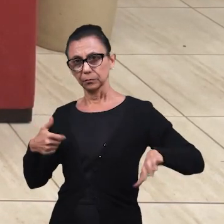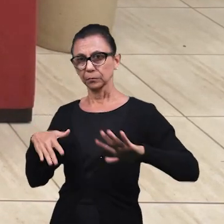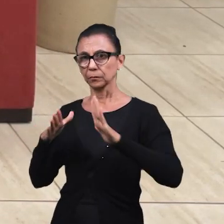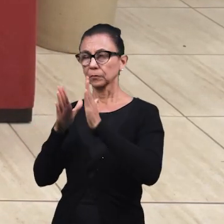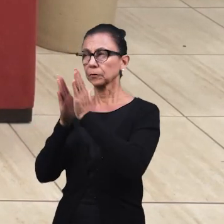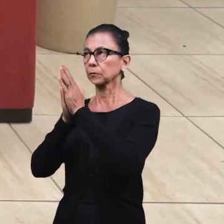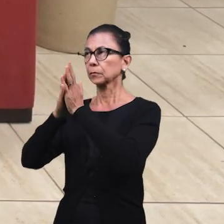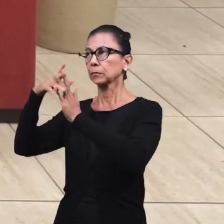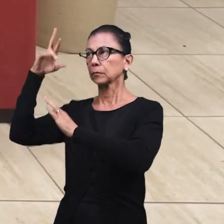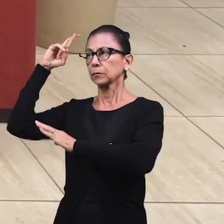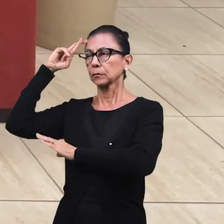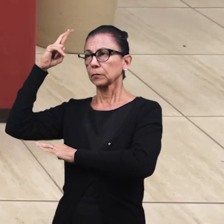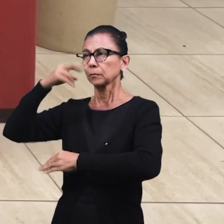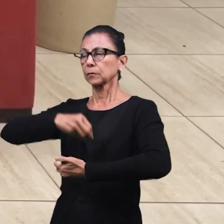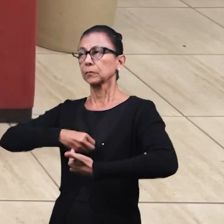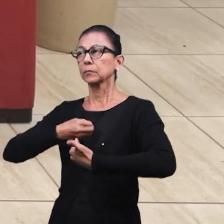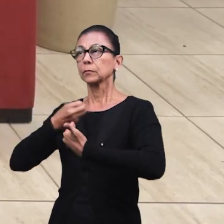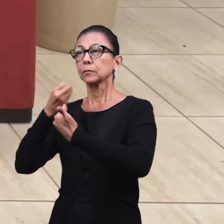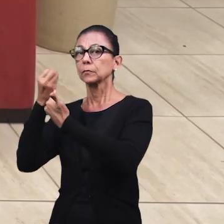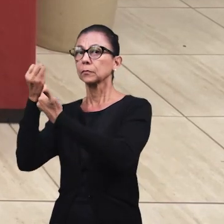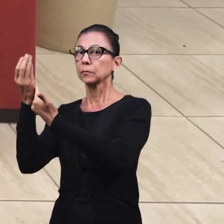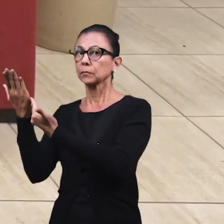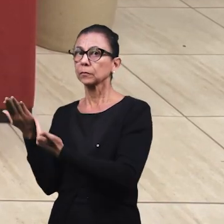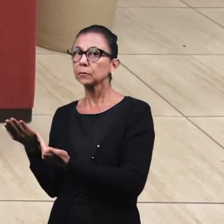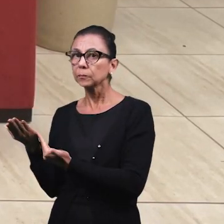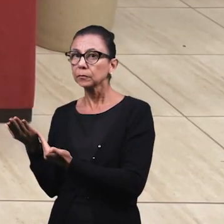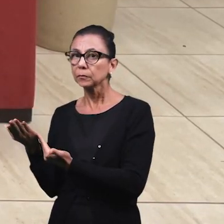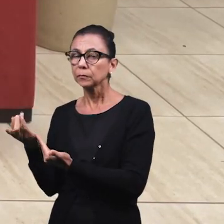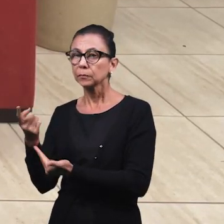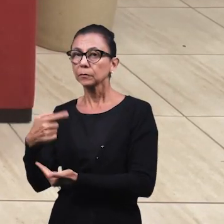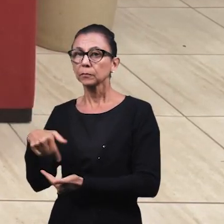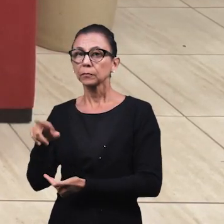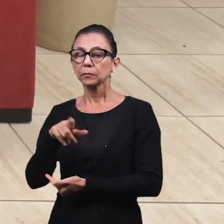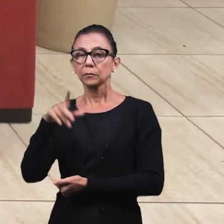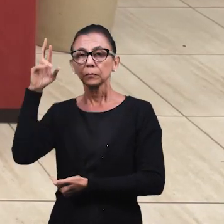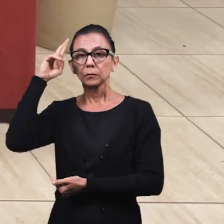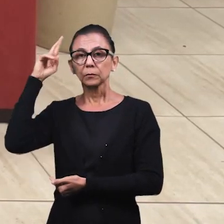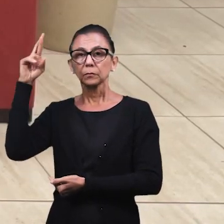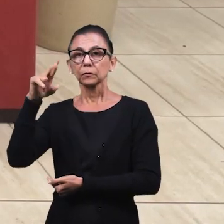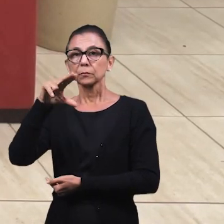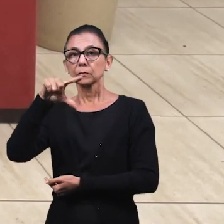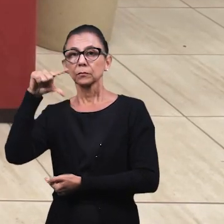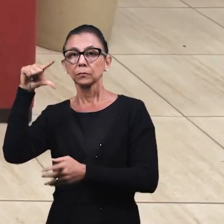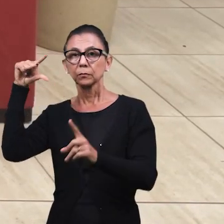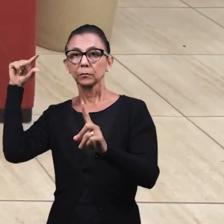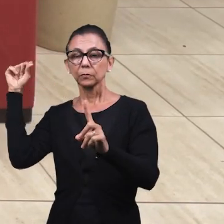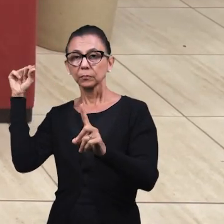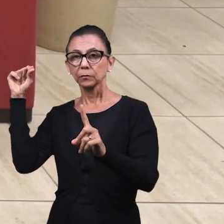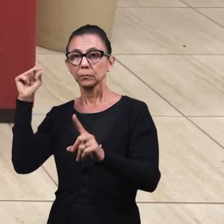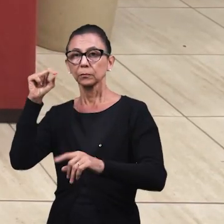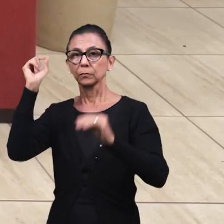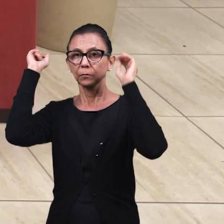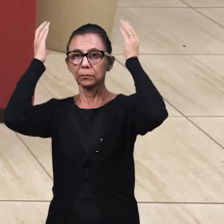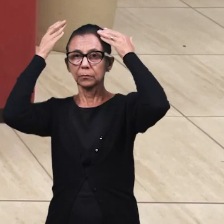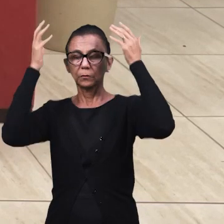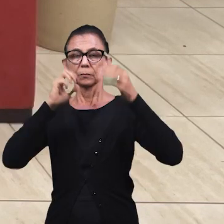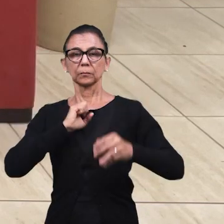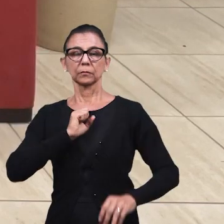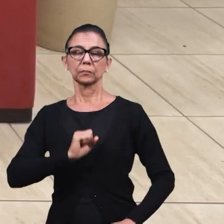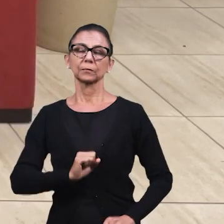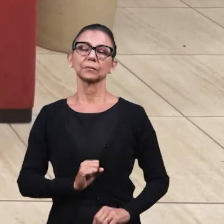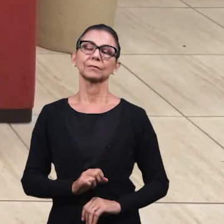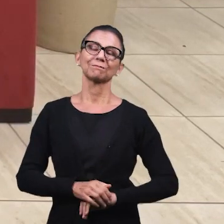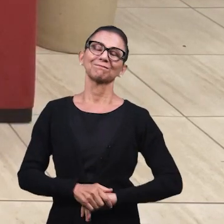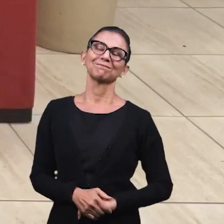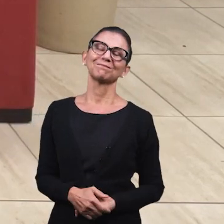santifica, ela busca o Senhor, oferece a sua vida ao Senhor, e como reis e sacerdotes, como nós somos feitos pelo Senhor Jesus, nós chegamos